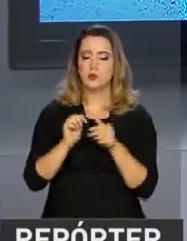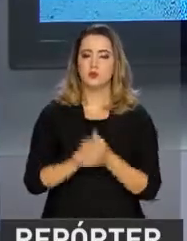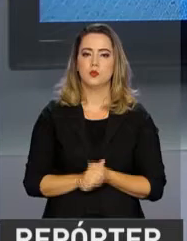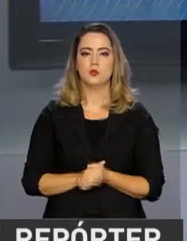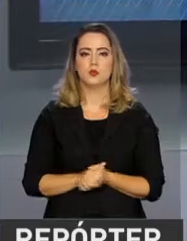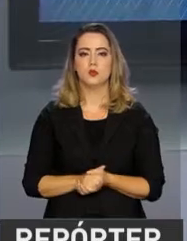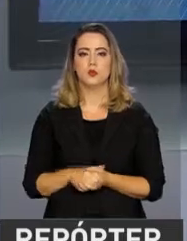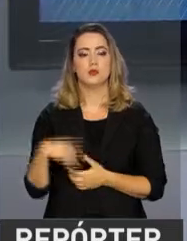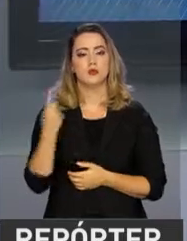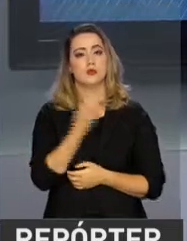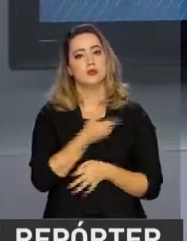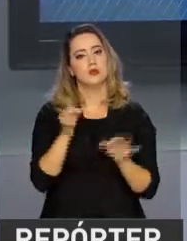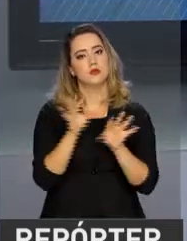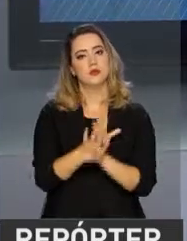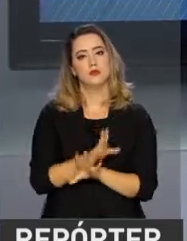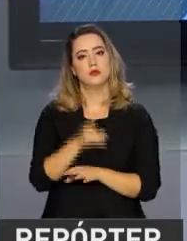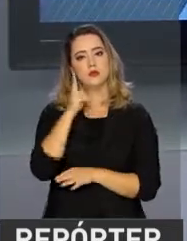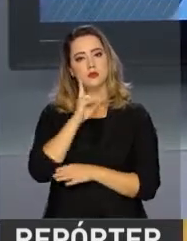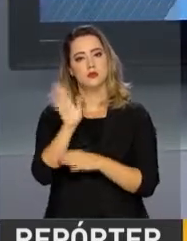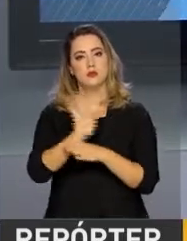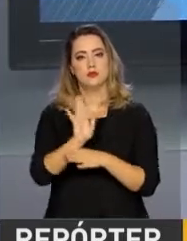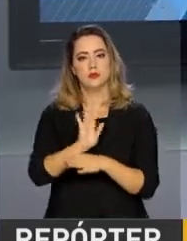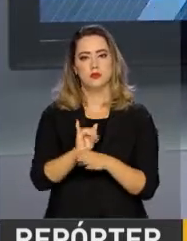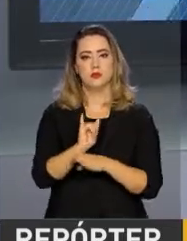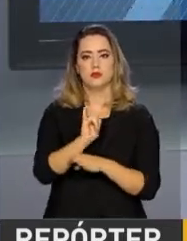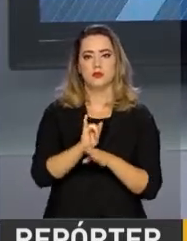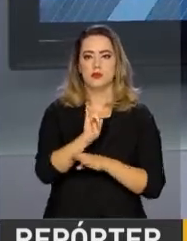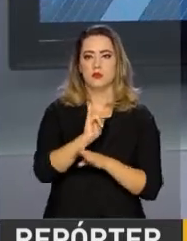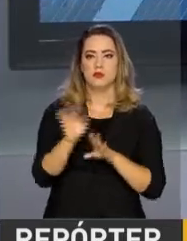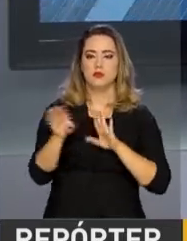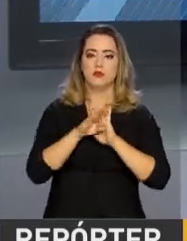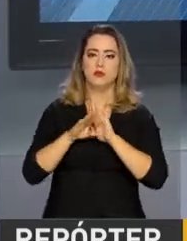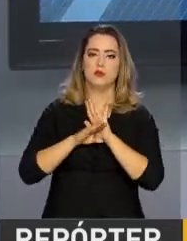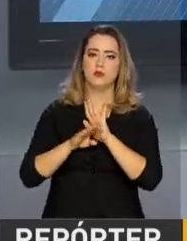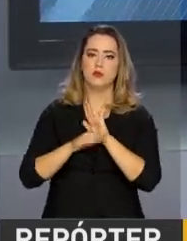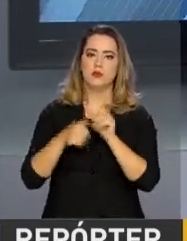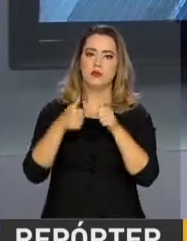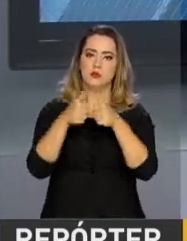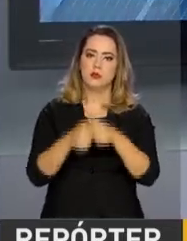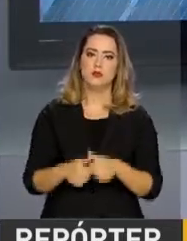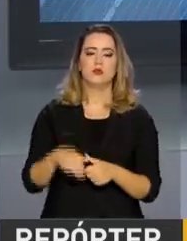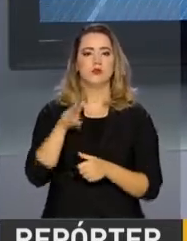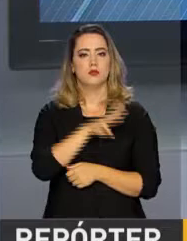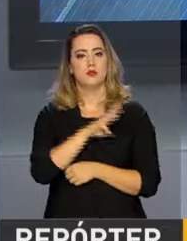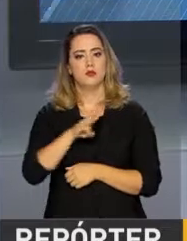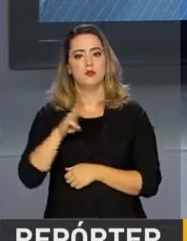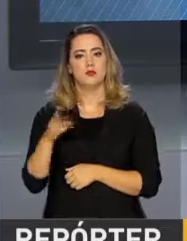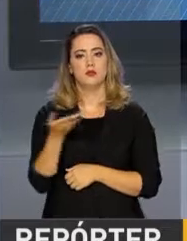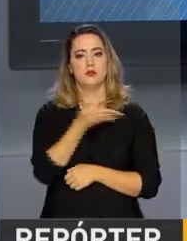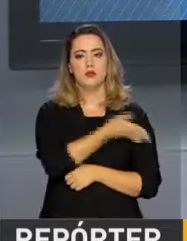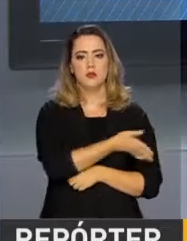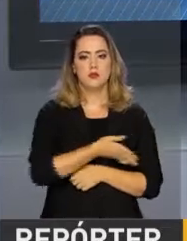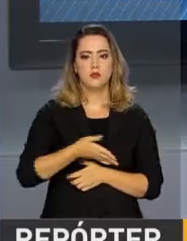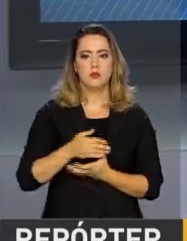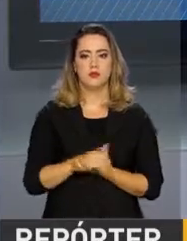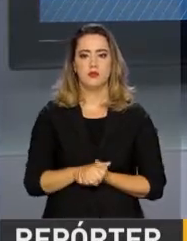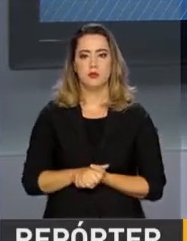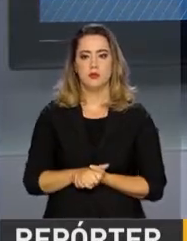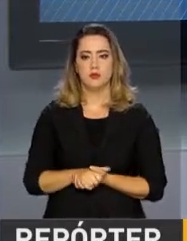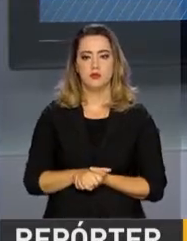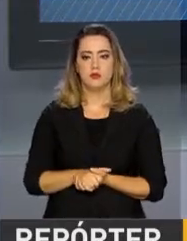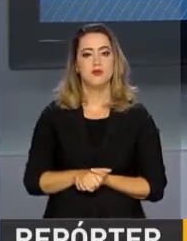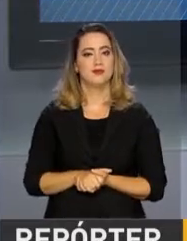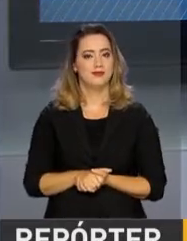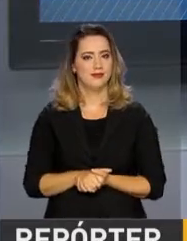e nós vamos ficando por aqui você pode rever as reportagens no youtube e também toda a nossa programação está na página da eni da